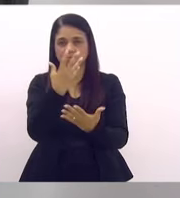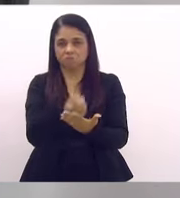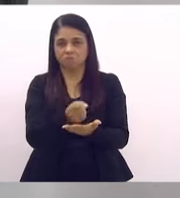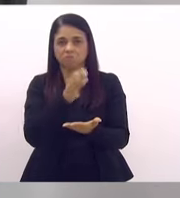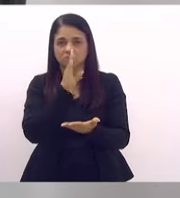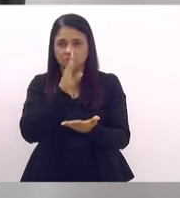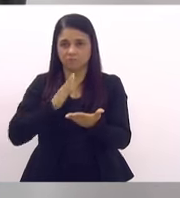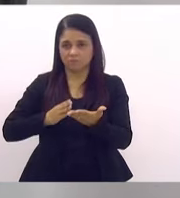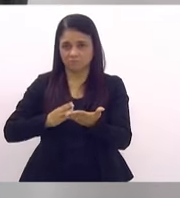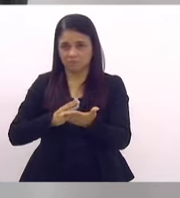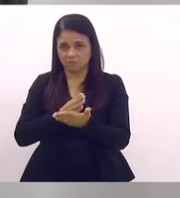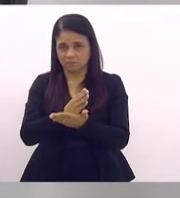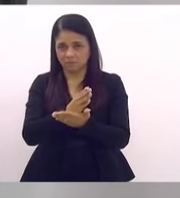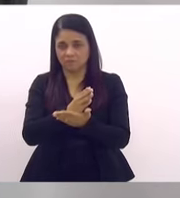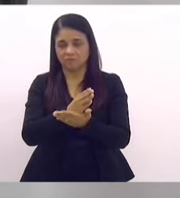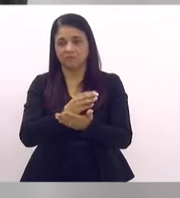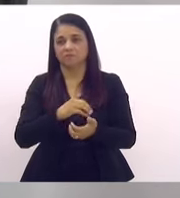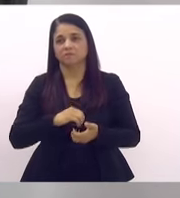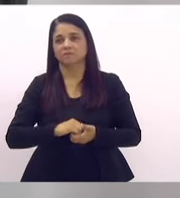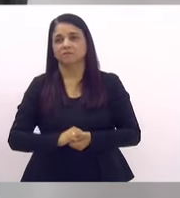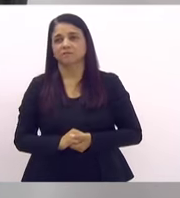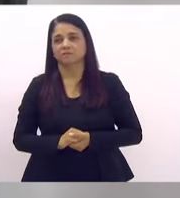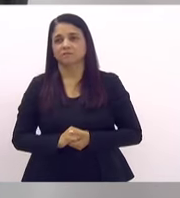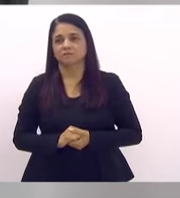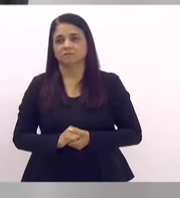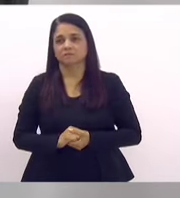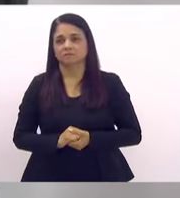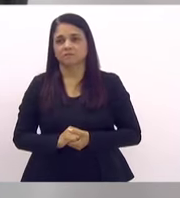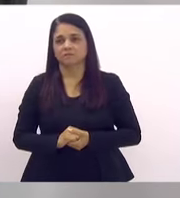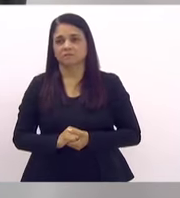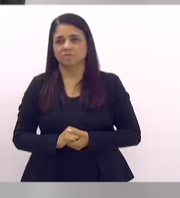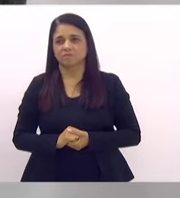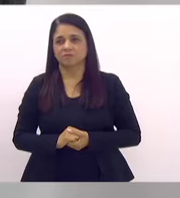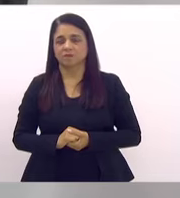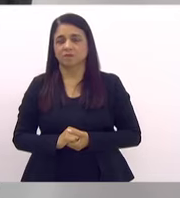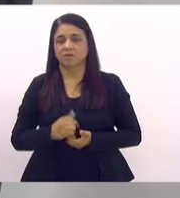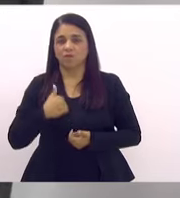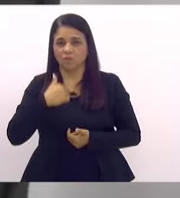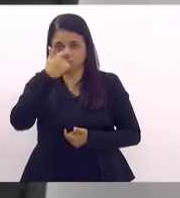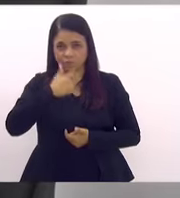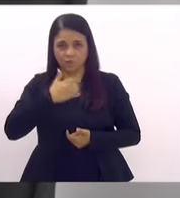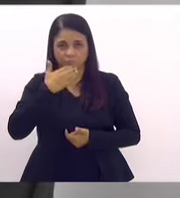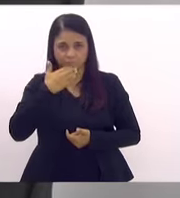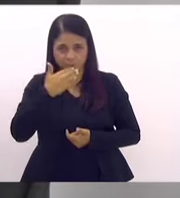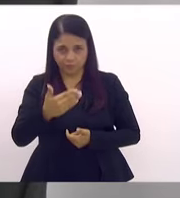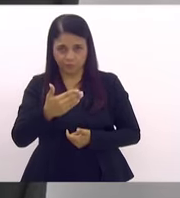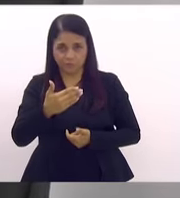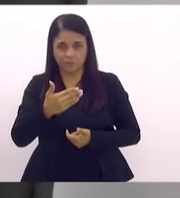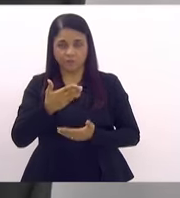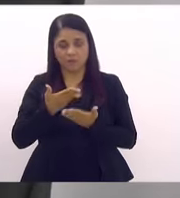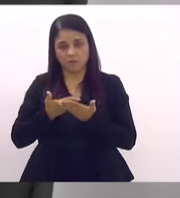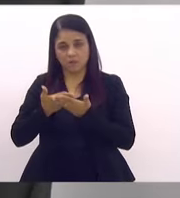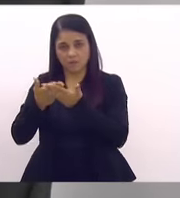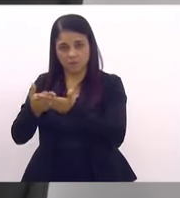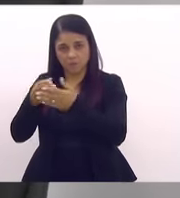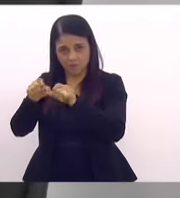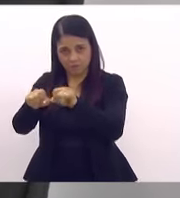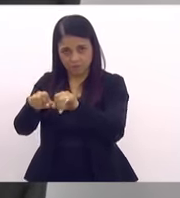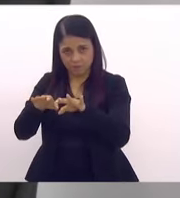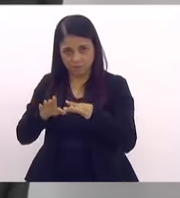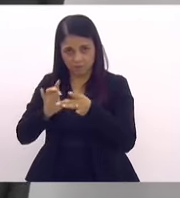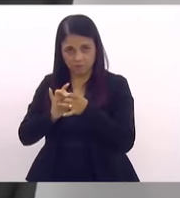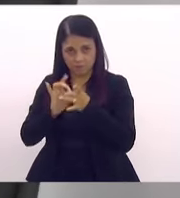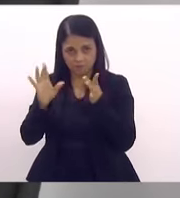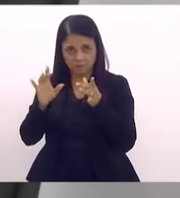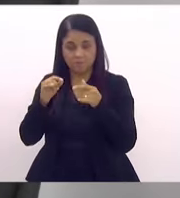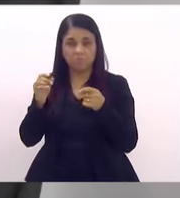aprovam, permaneçam como estão, aprovado. Eu vou pedir encaminhar ao plenário a deliberação para